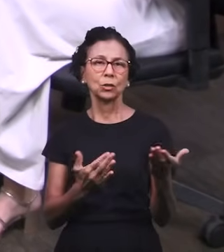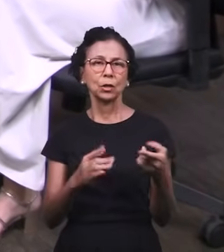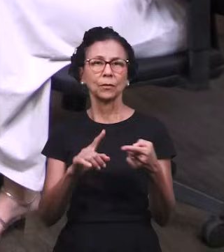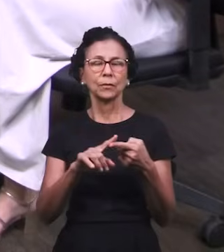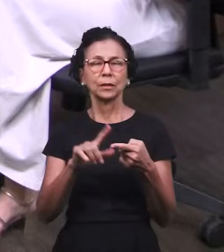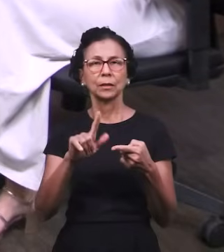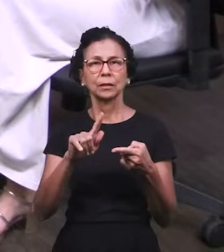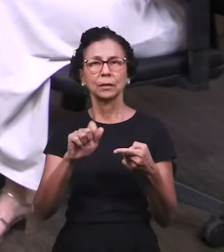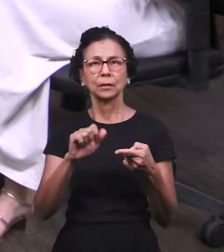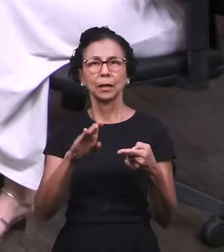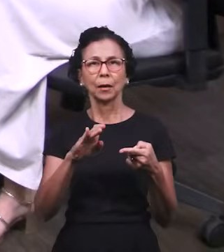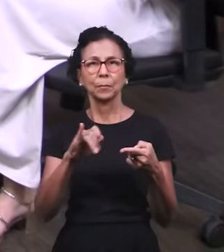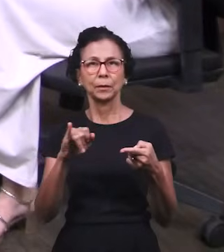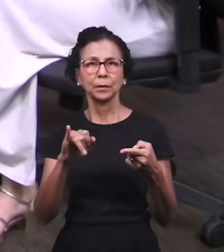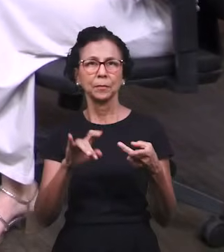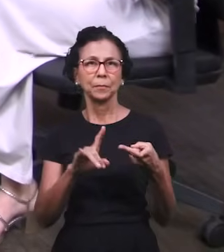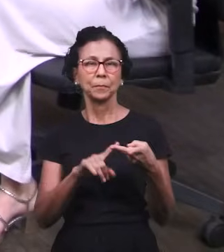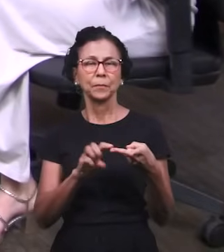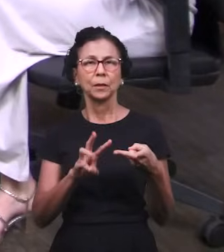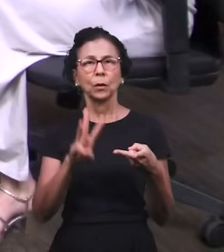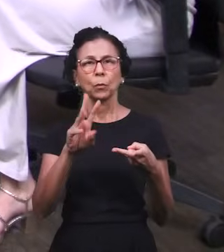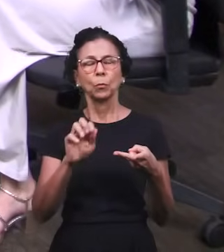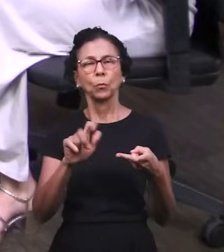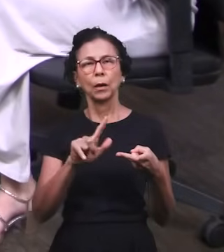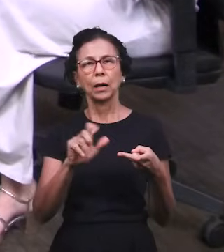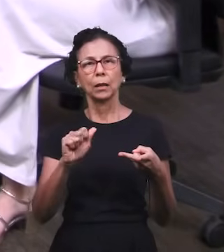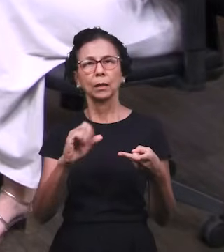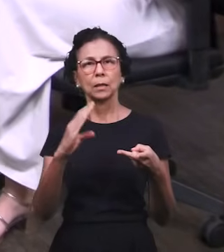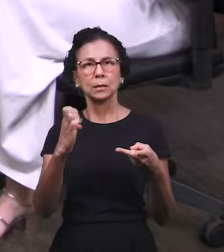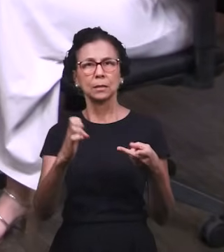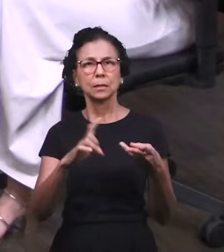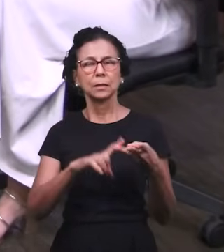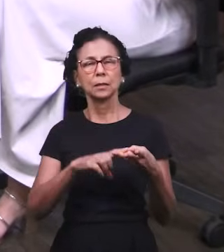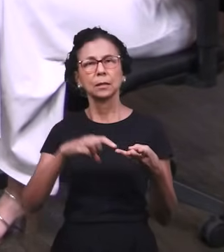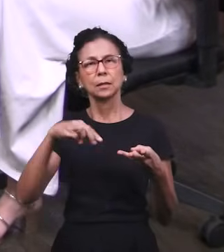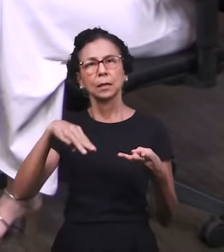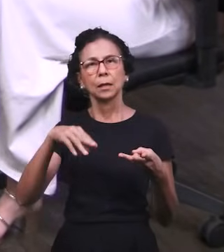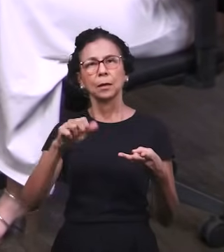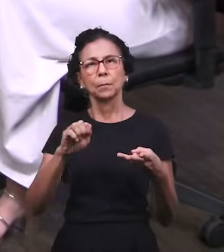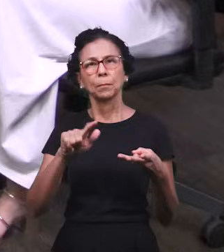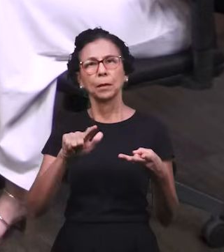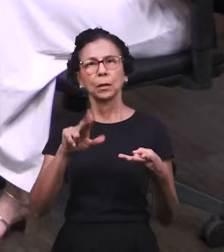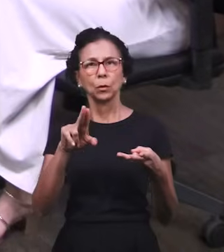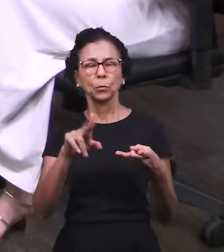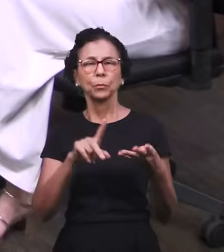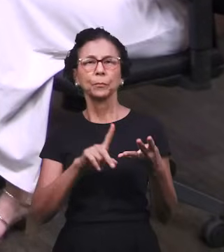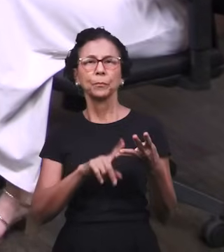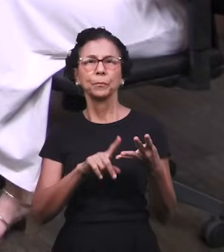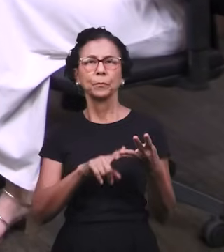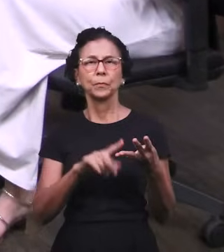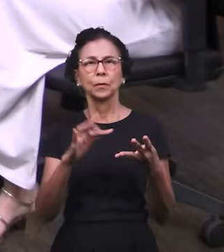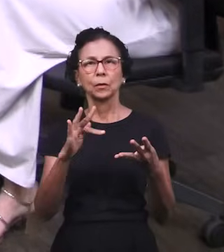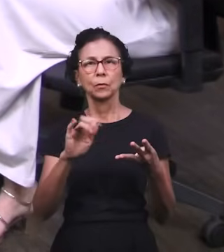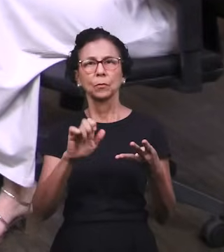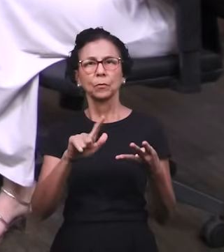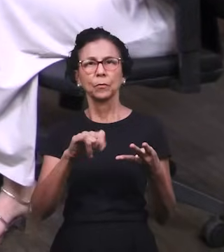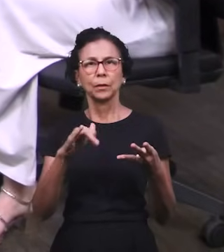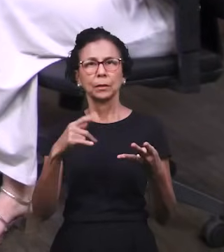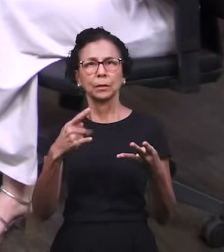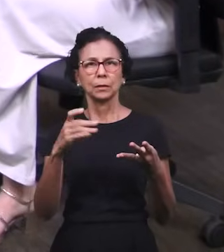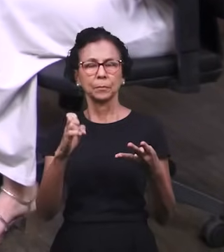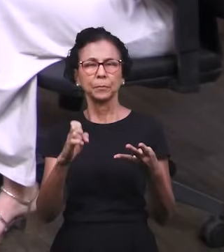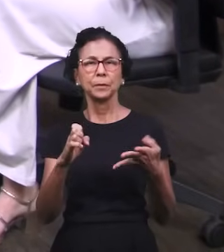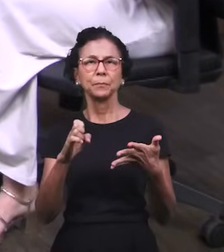Natália. Eu estou gostando do programa de jovem, que a gente já está chamando Gabriela de Gabi, né? Já está chamando Malu, que deve ser Maria Lúcia,